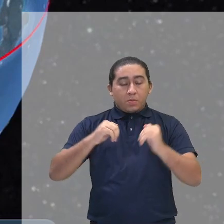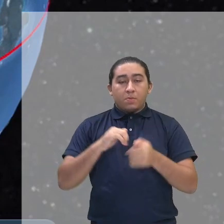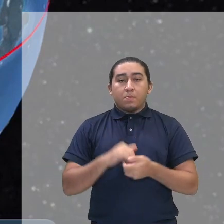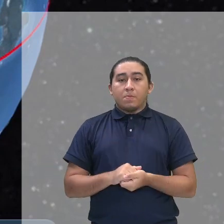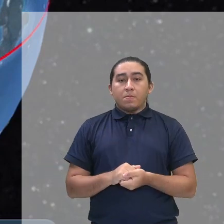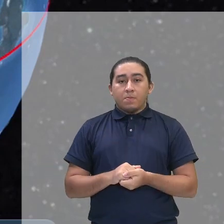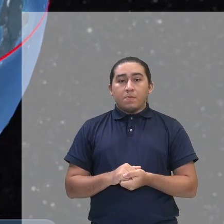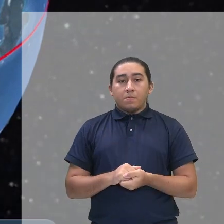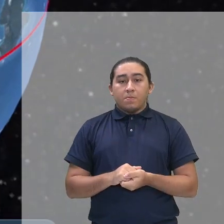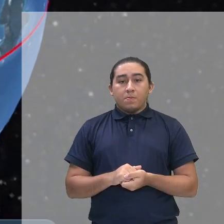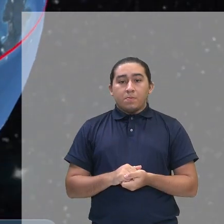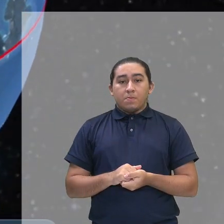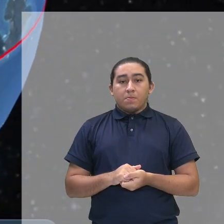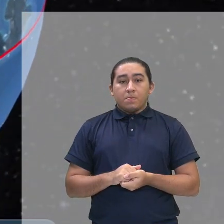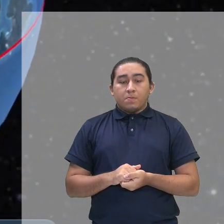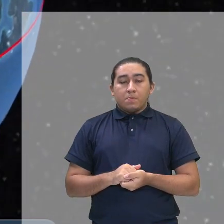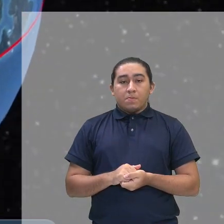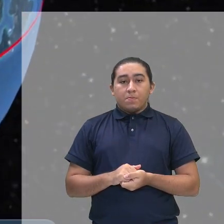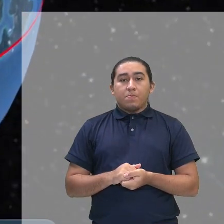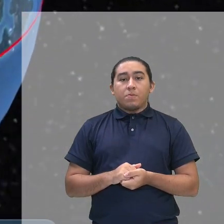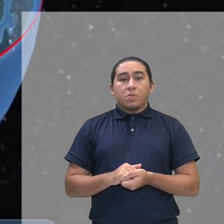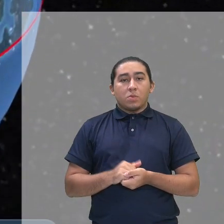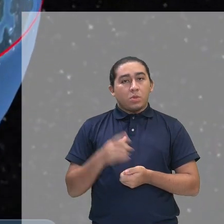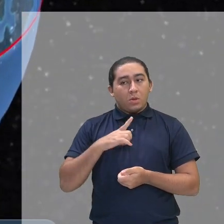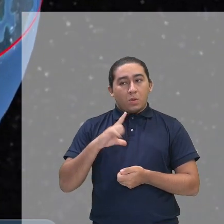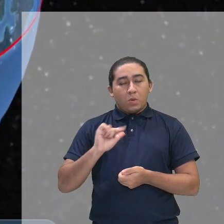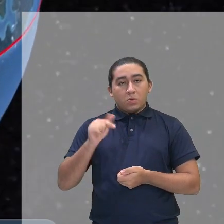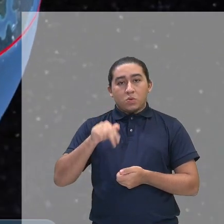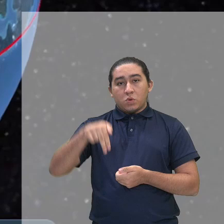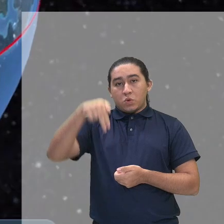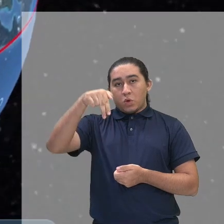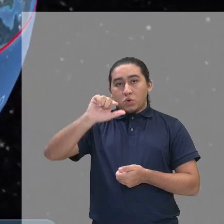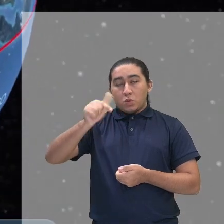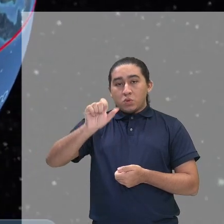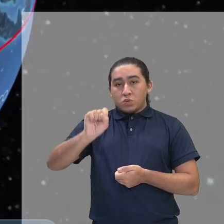hemisfério norte, outros foram para o hemisfério sul. Né? Então, aqui